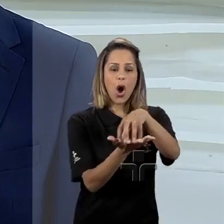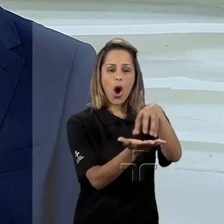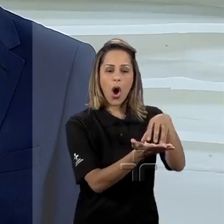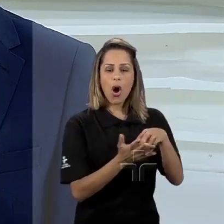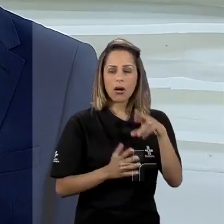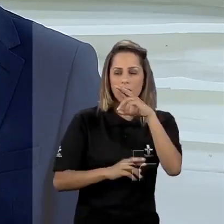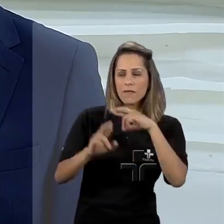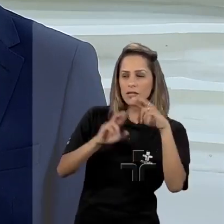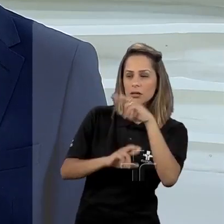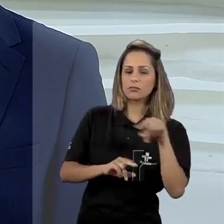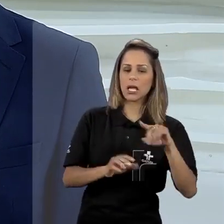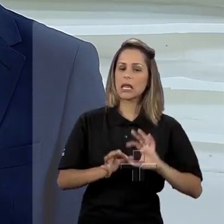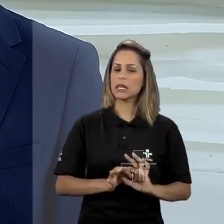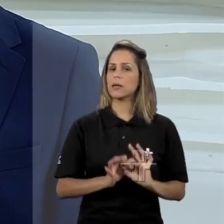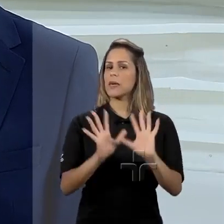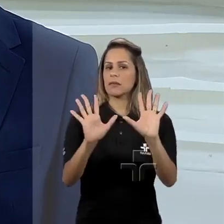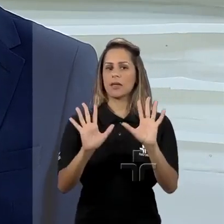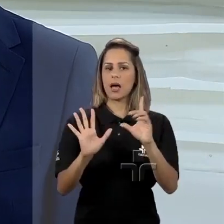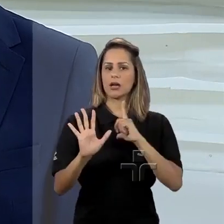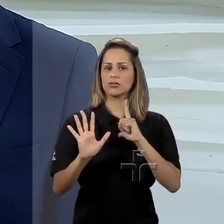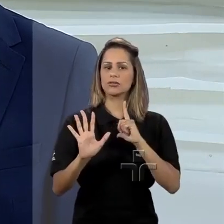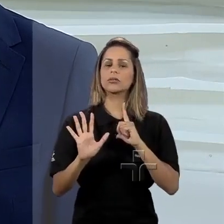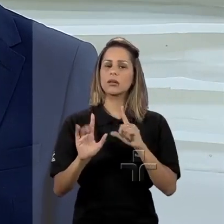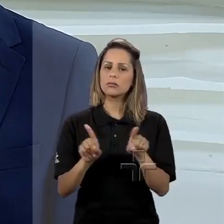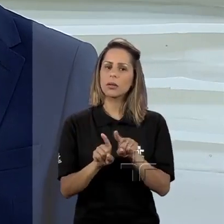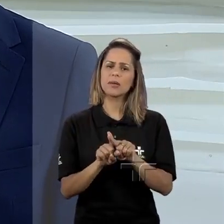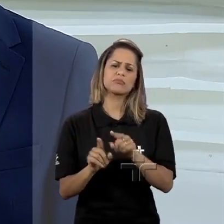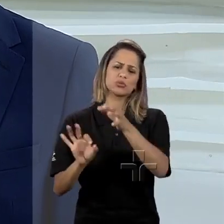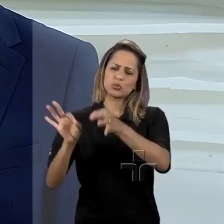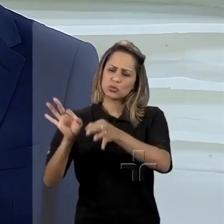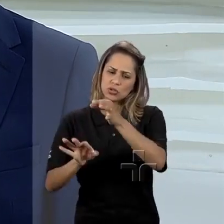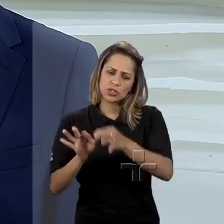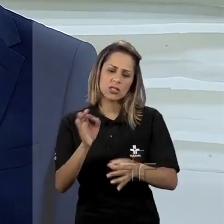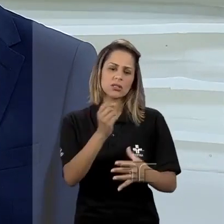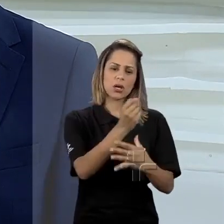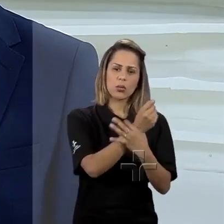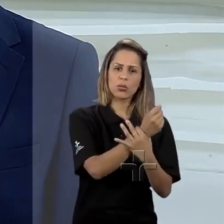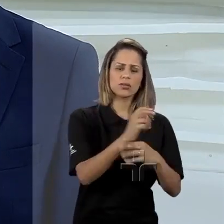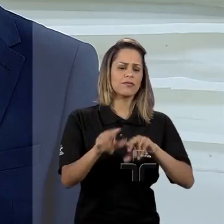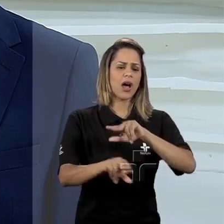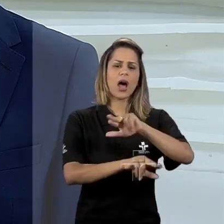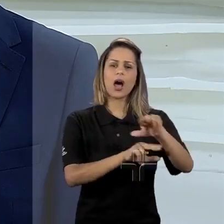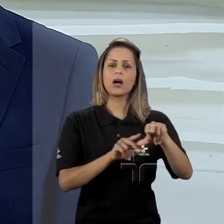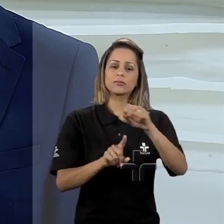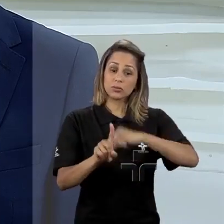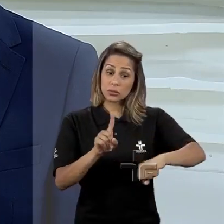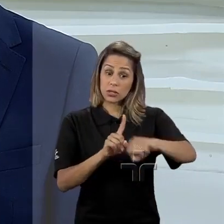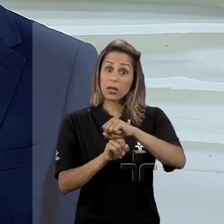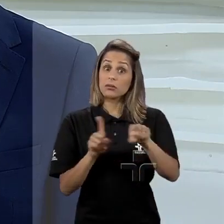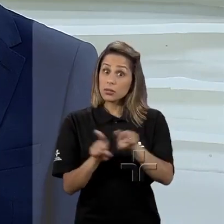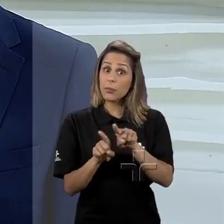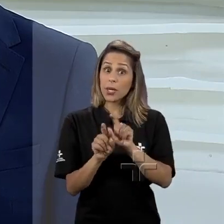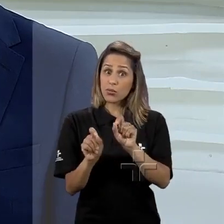seja da promotoria pública, seja da justiça, seja da sociedade civil, inclusive da imprensa, que vocês representam e que isso é muito